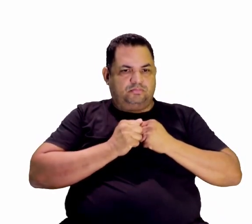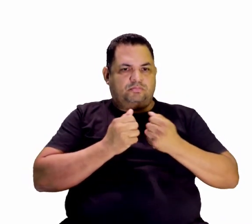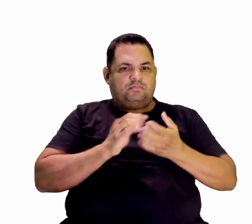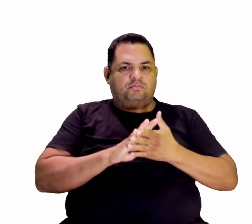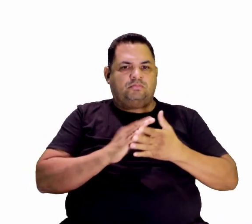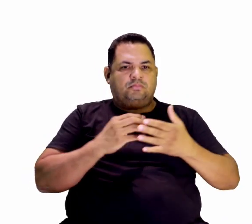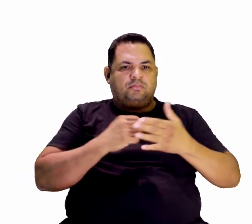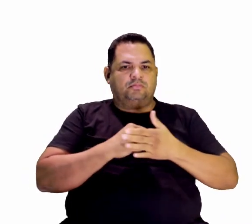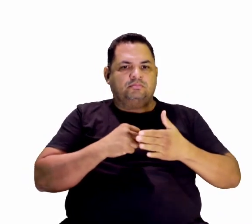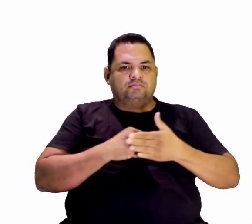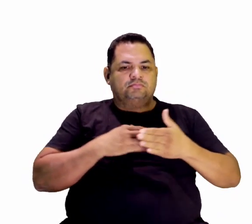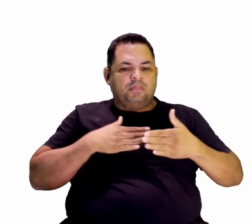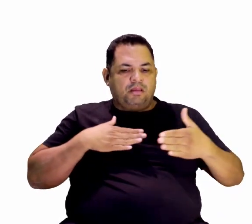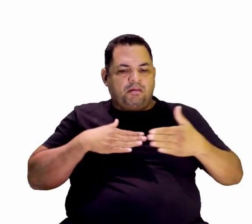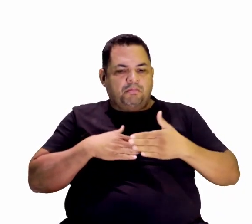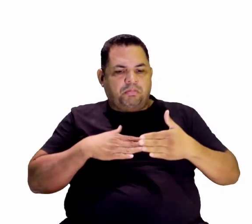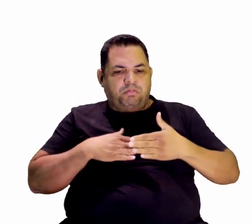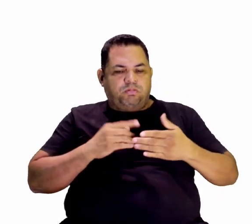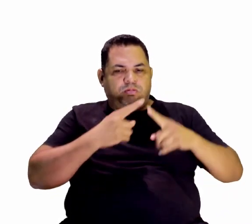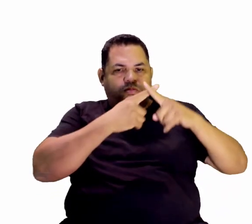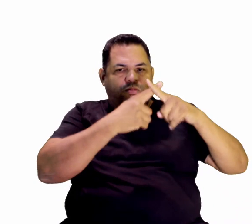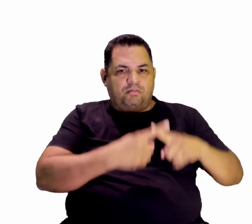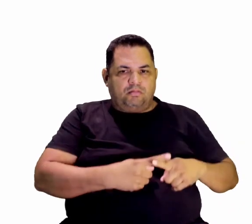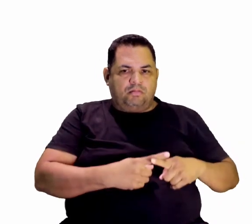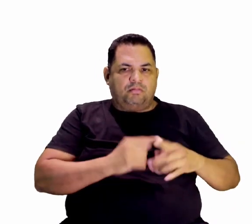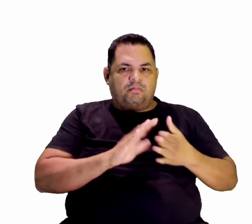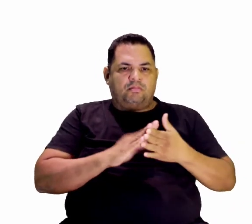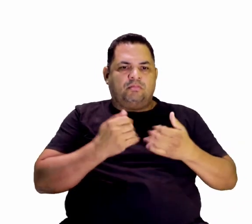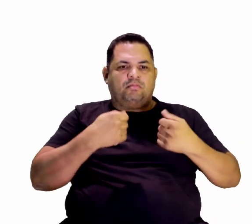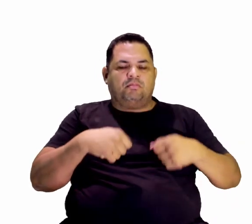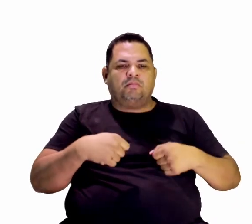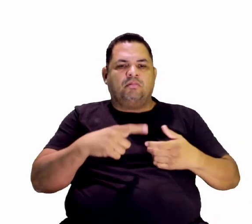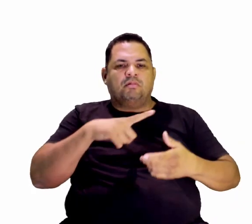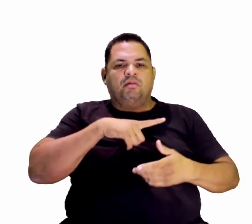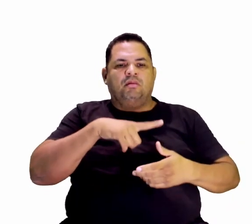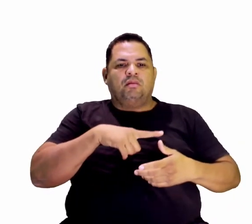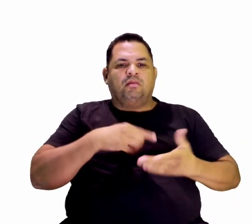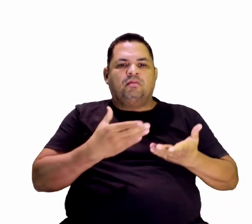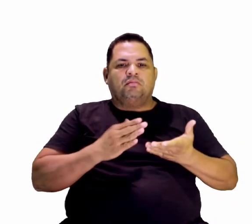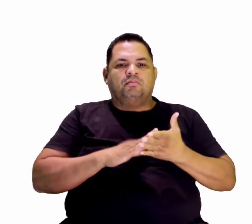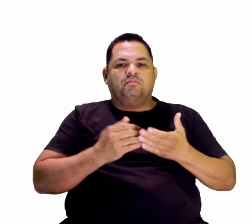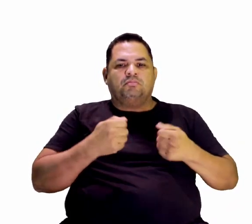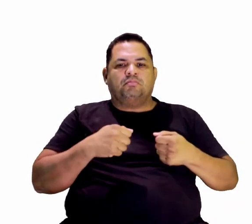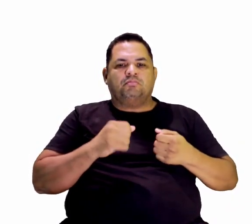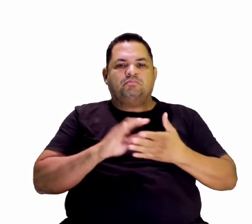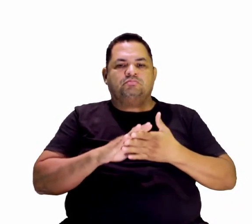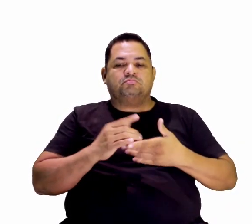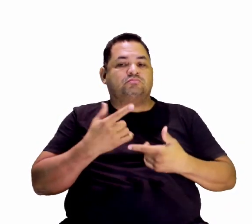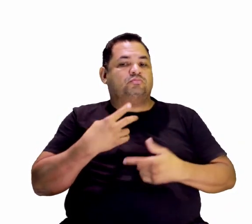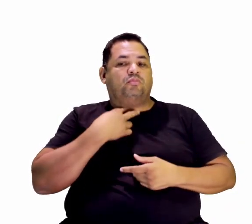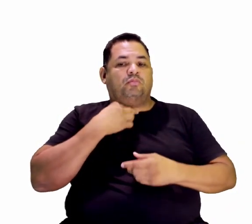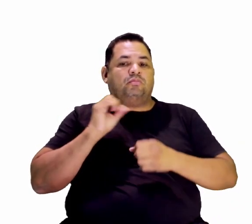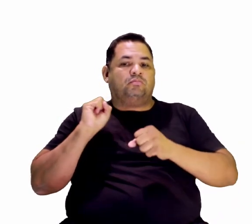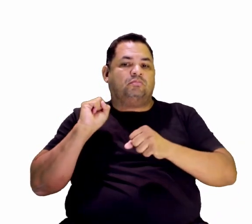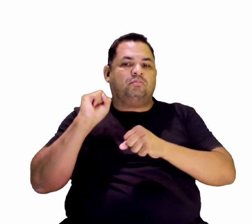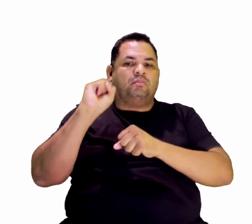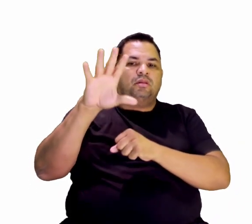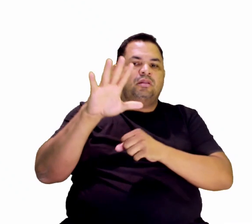a bola saia, a bola vai pertencer ao adversário. Então as regras são para ser cumpridas, né,